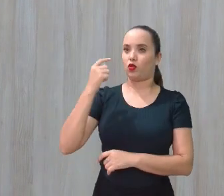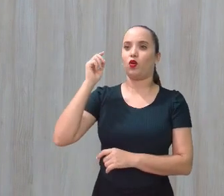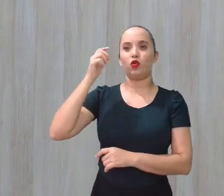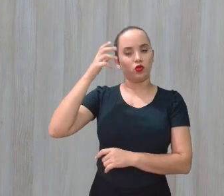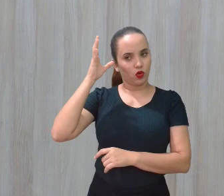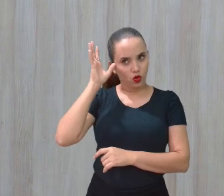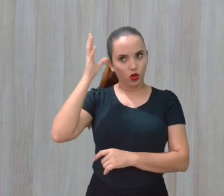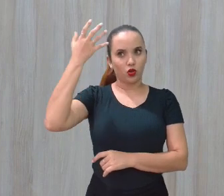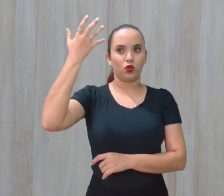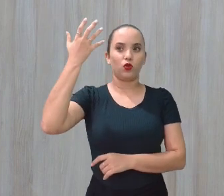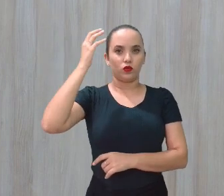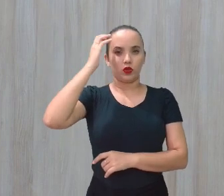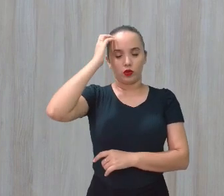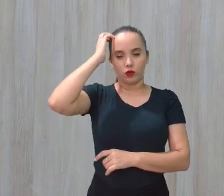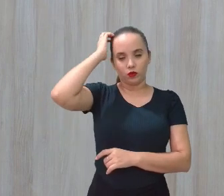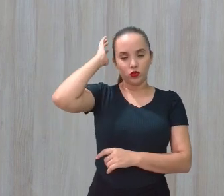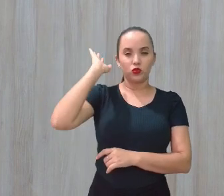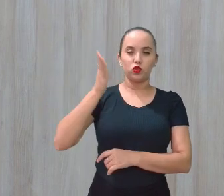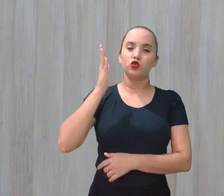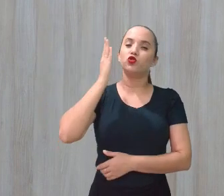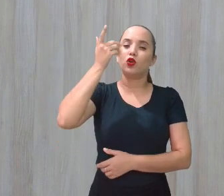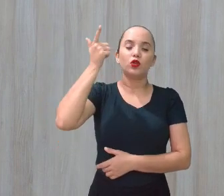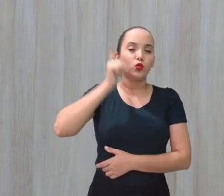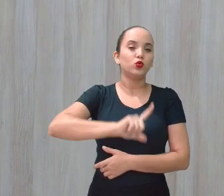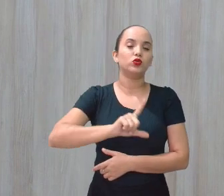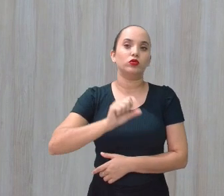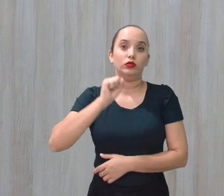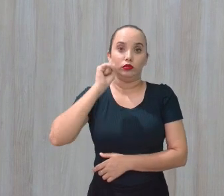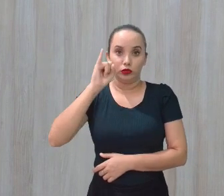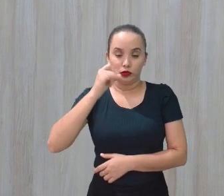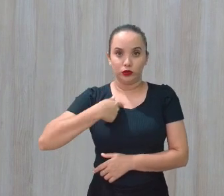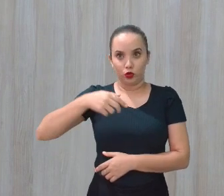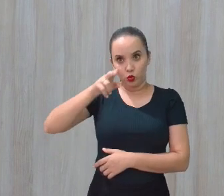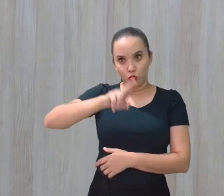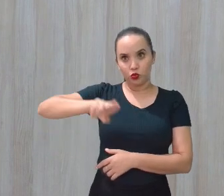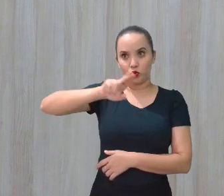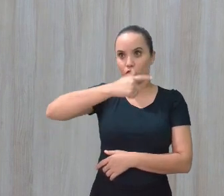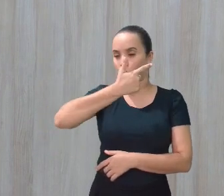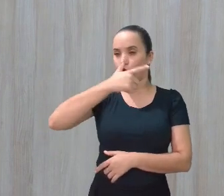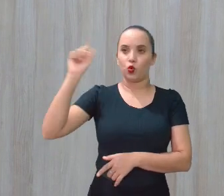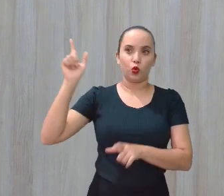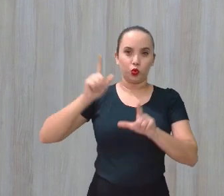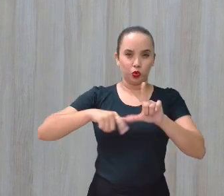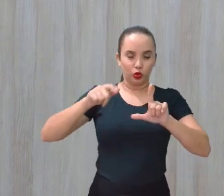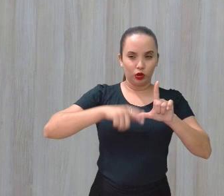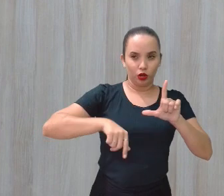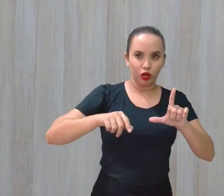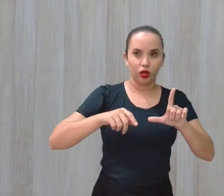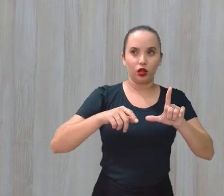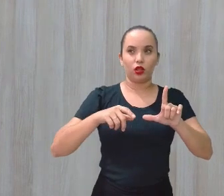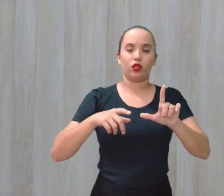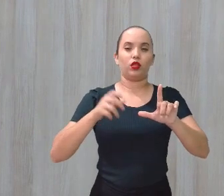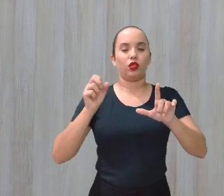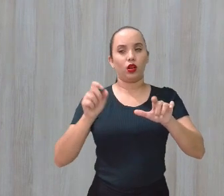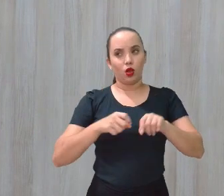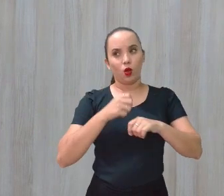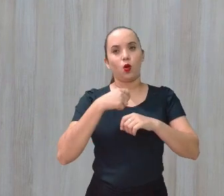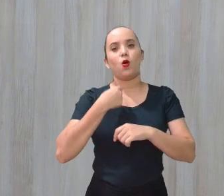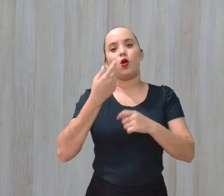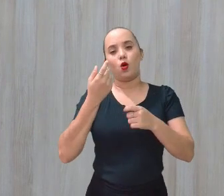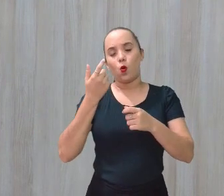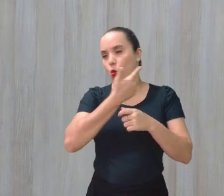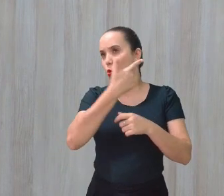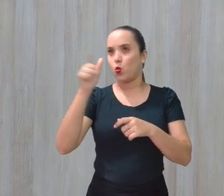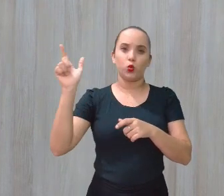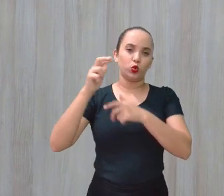conseguiu. Se eu tivesse feito esse mesmo procedimento, ao invés de usar as letras, usando aqueles símbolos, eu iria fazer da